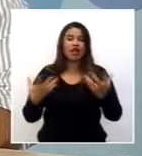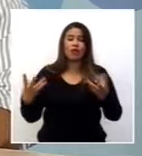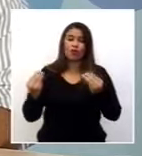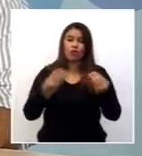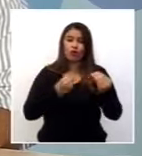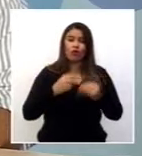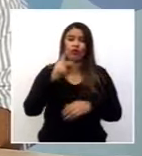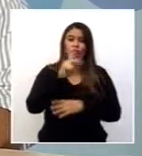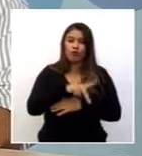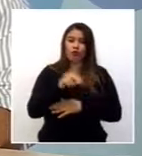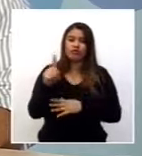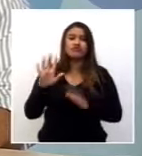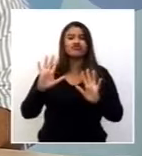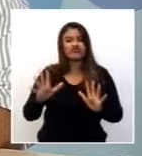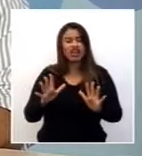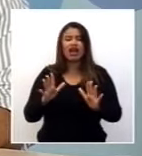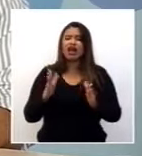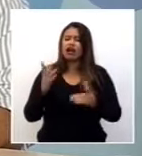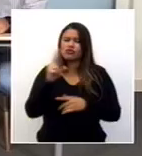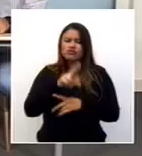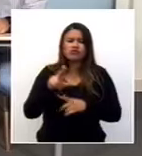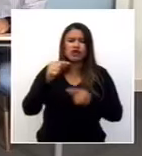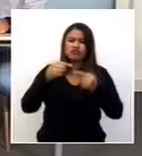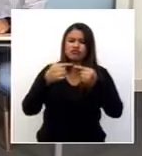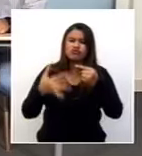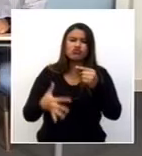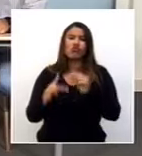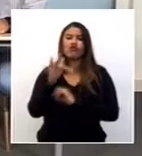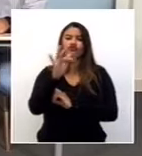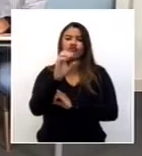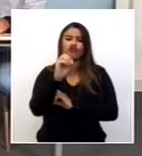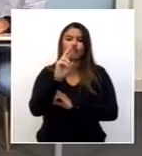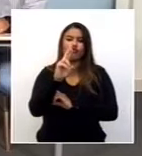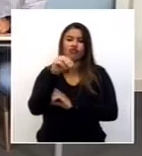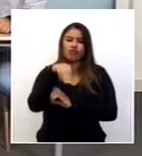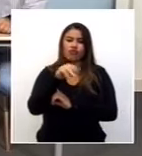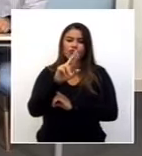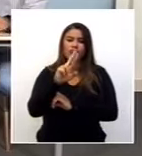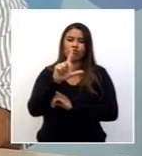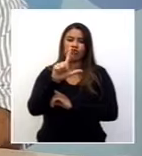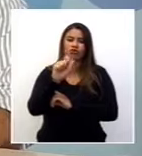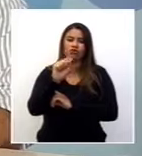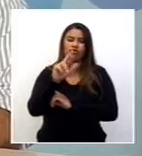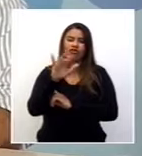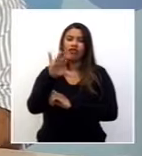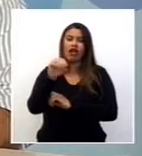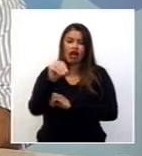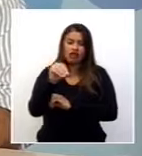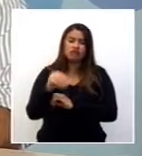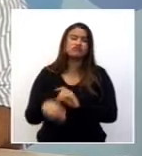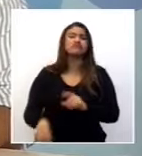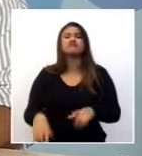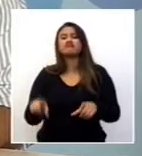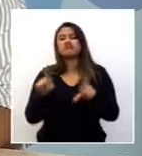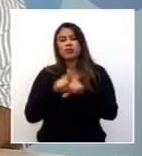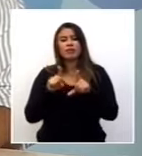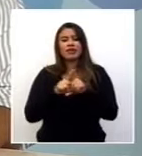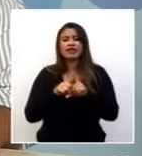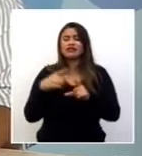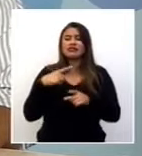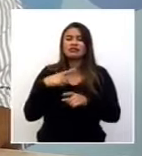utilizavam, o Google Formulários é uma ferramenta maravilhosa para esse tipo de coisa. Nós temos também